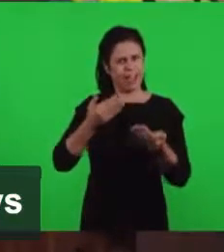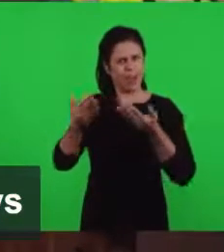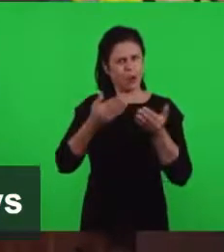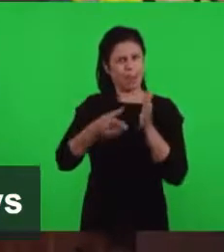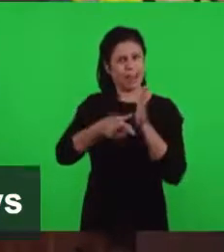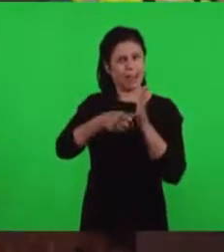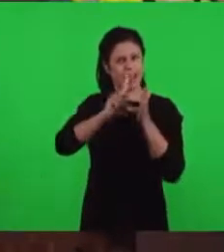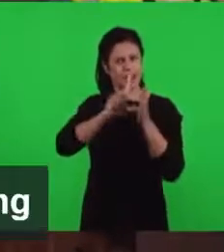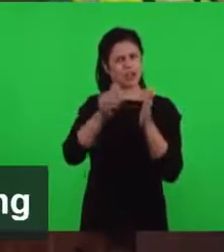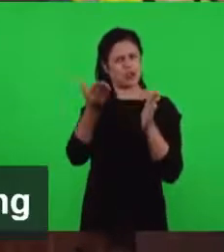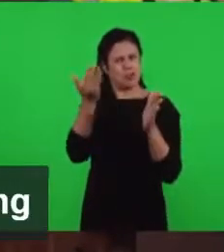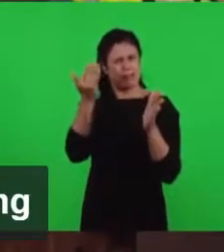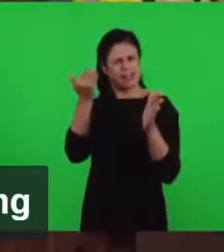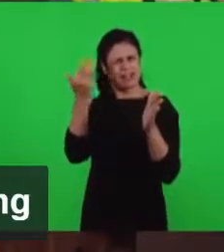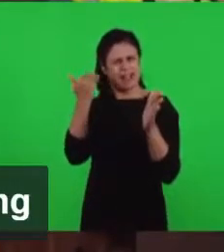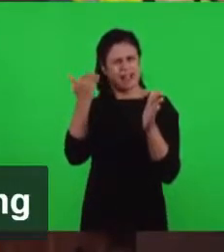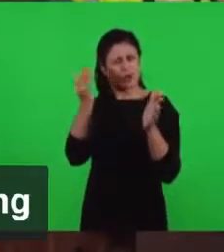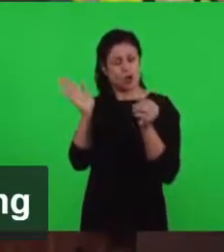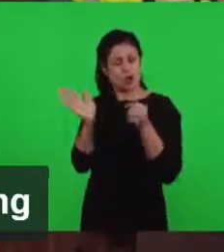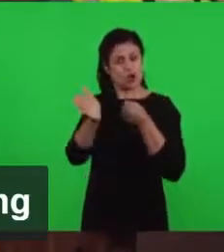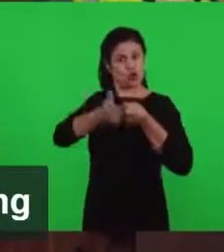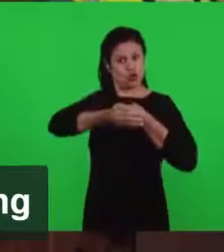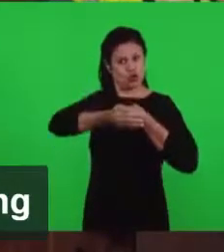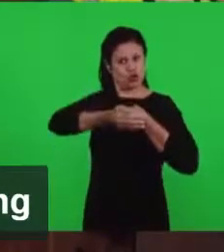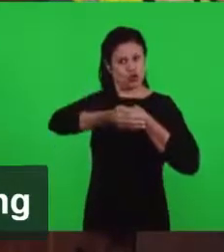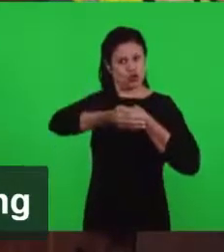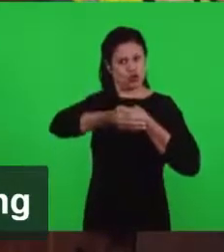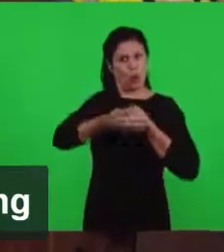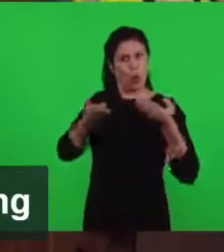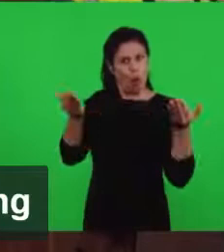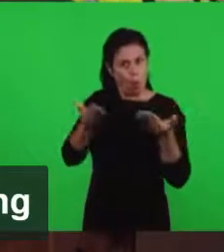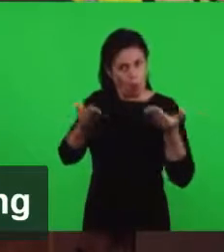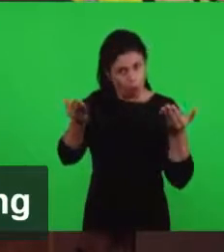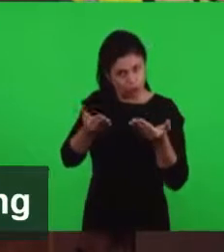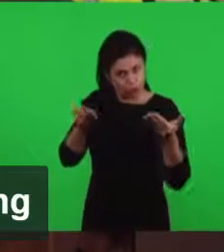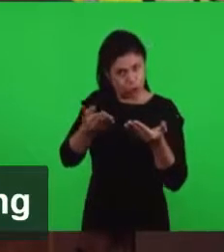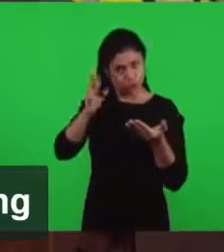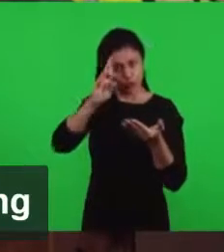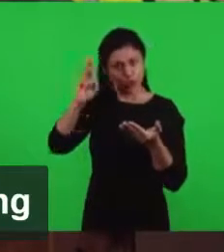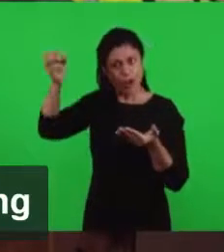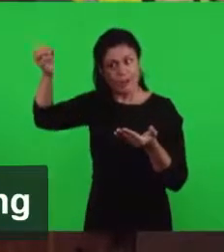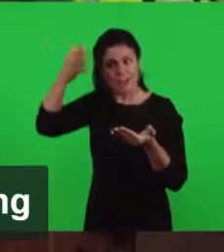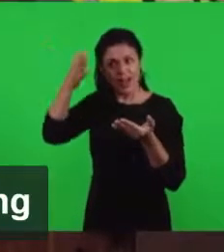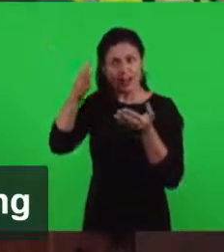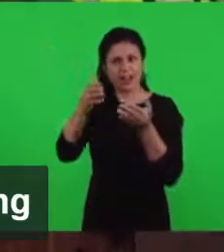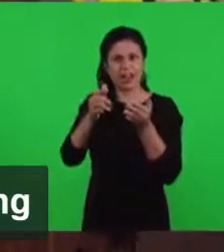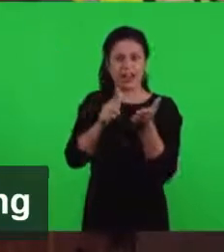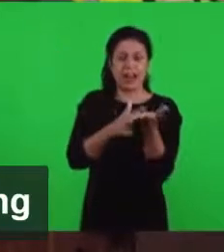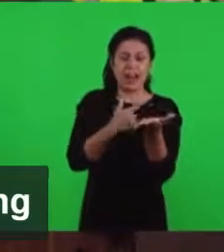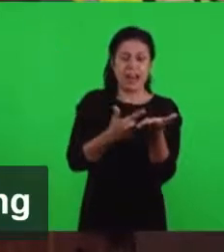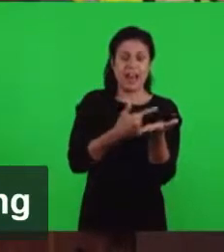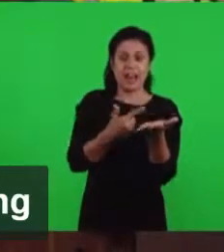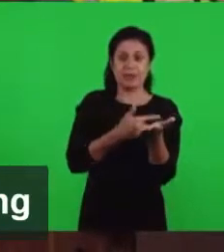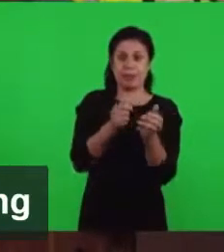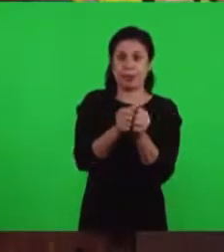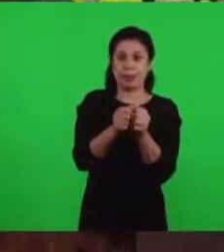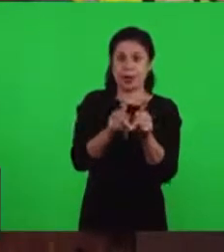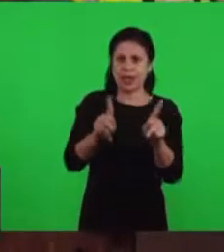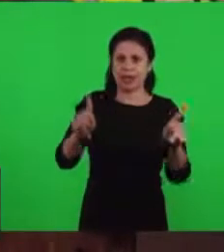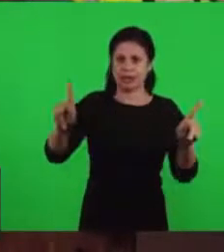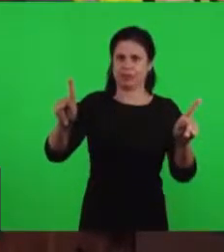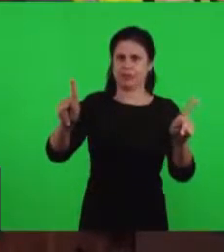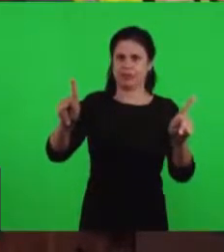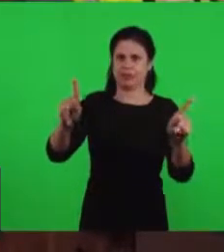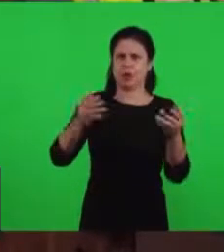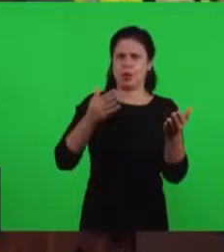dias como a grande revelação a igreja está vivendo um